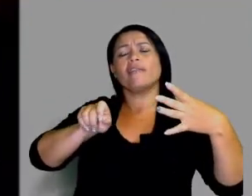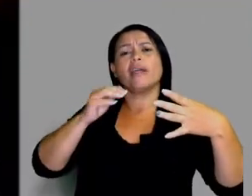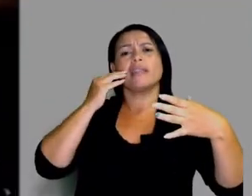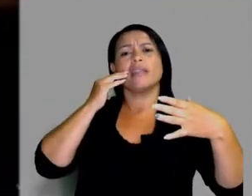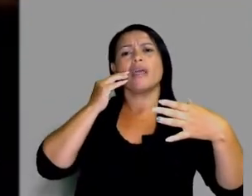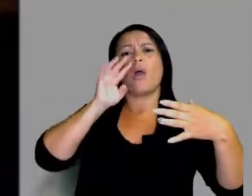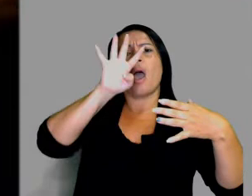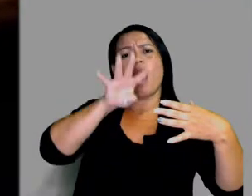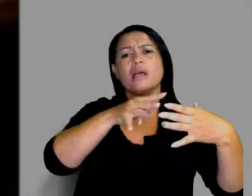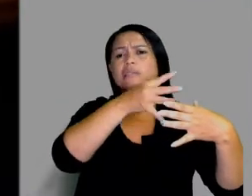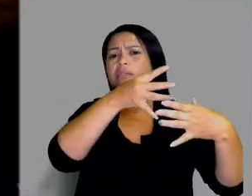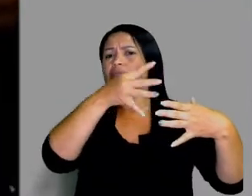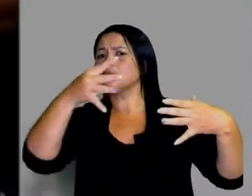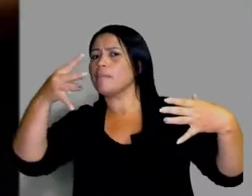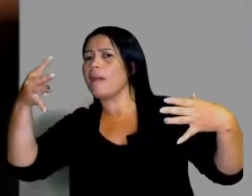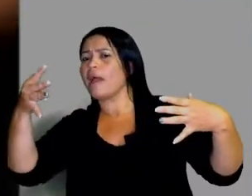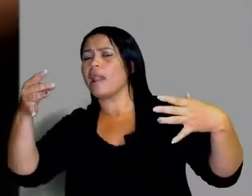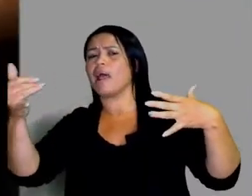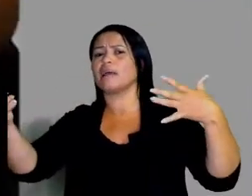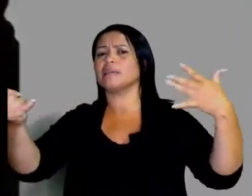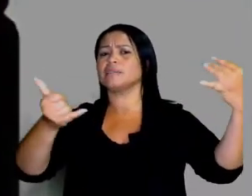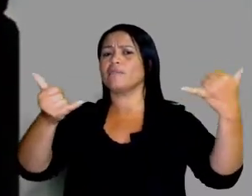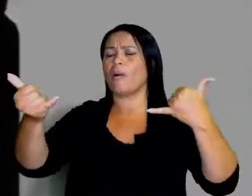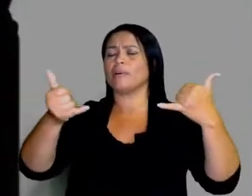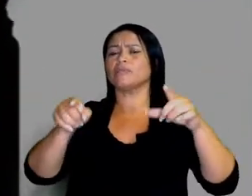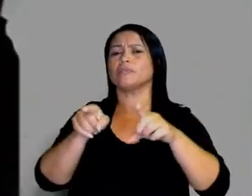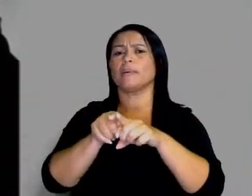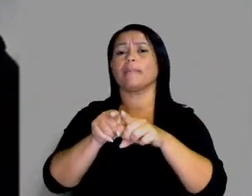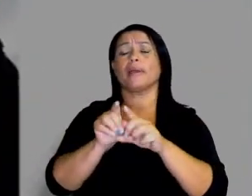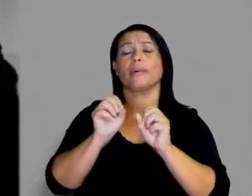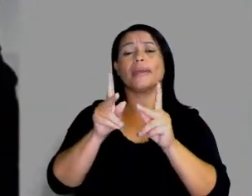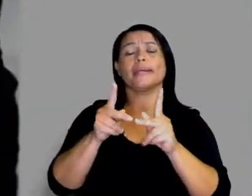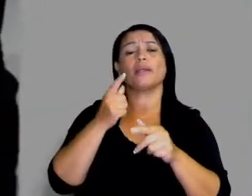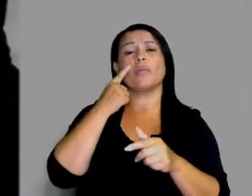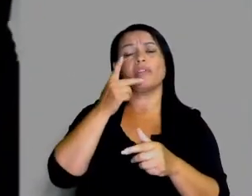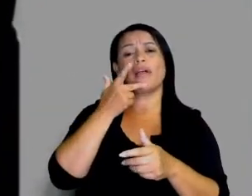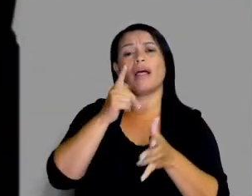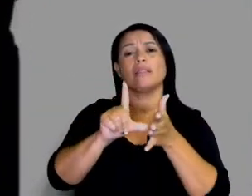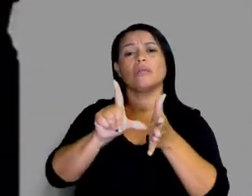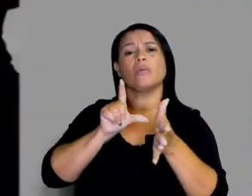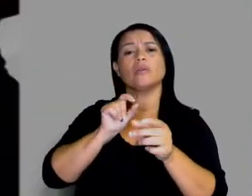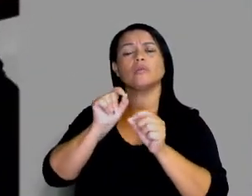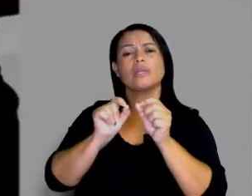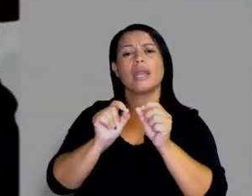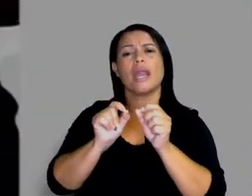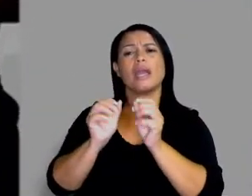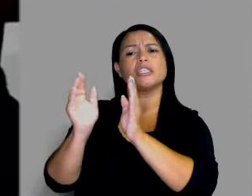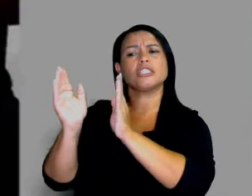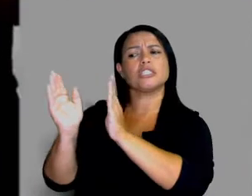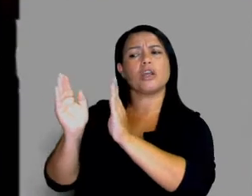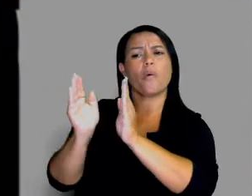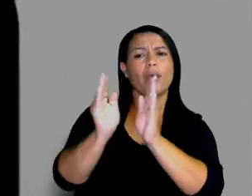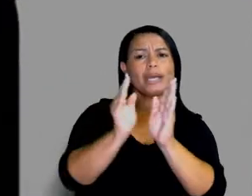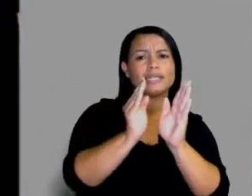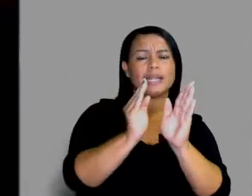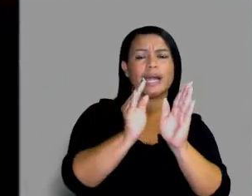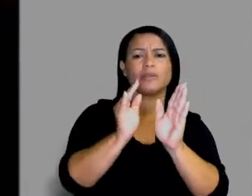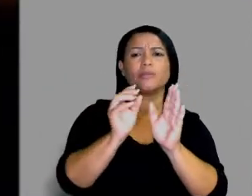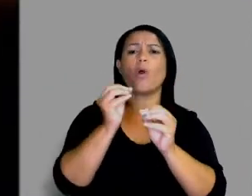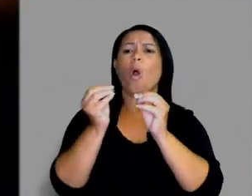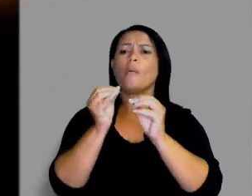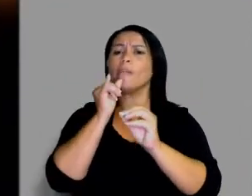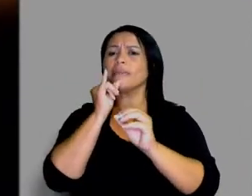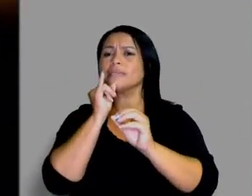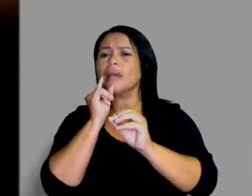essas informações que aqui está. Ok, pessoal? Vamos lá. Como eu disse, eles estão organizados de que